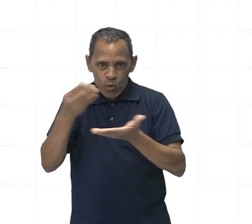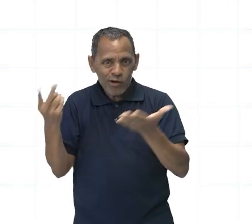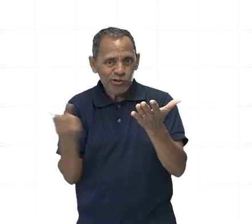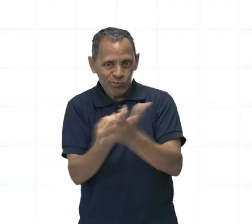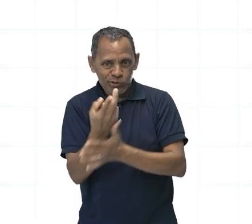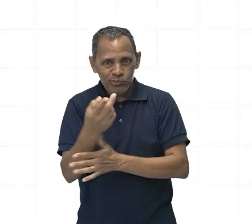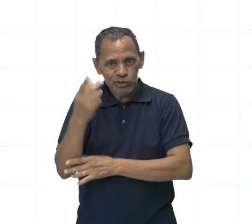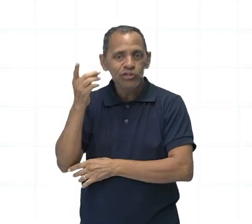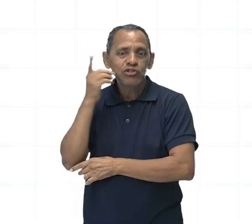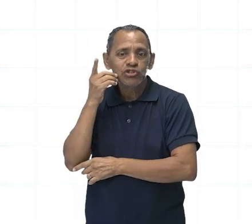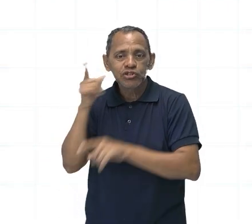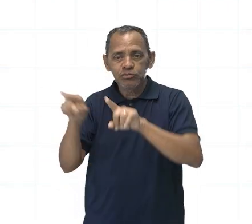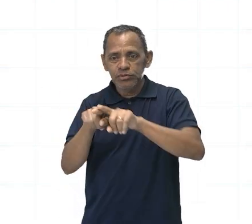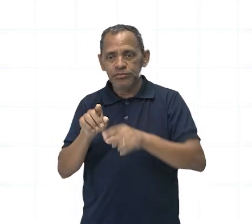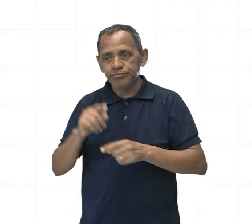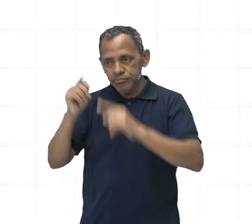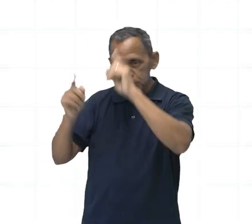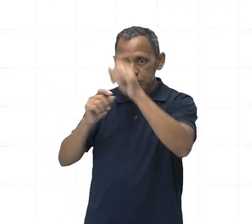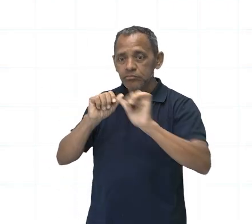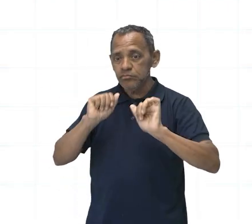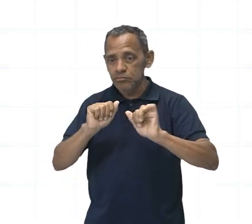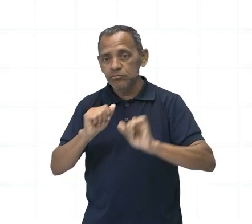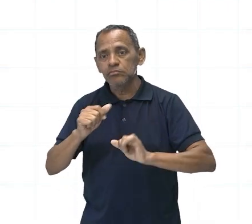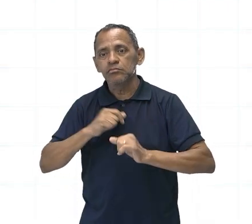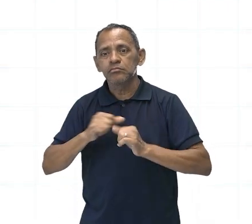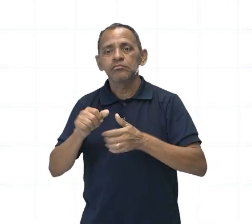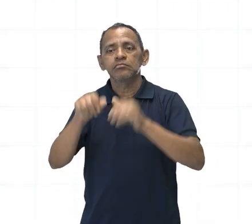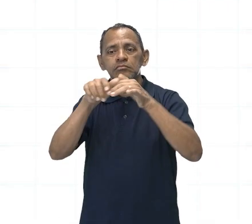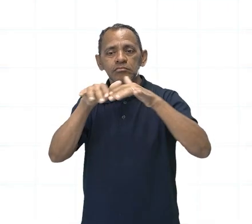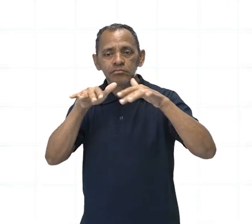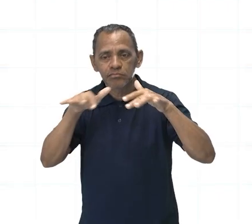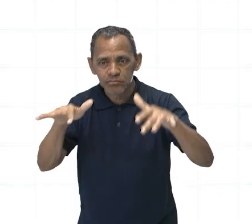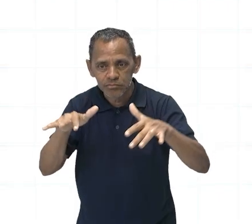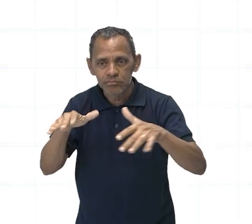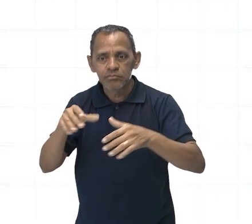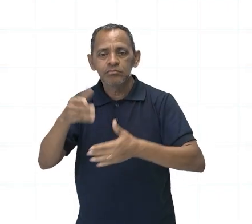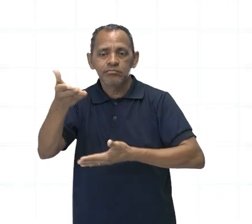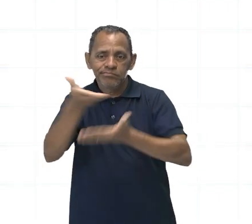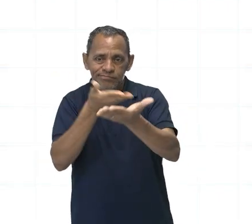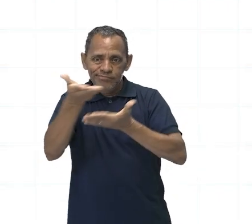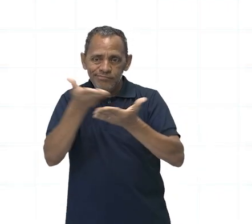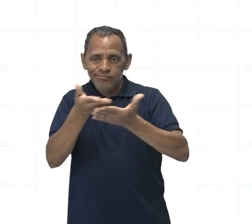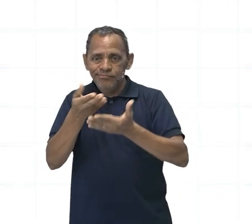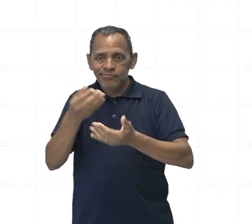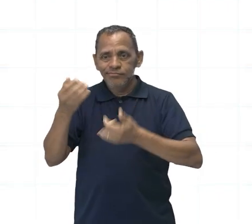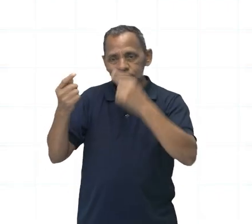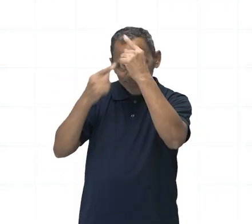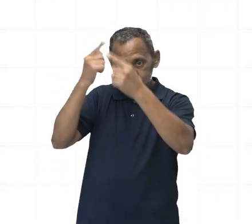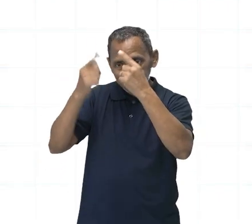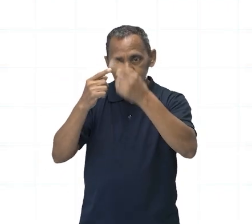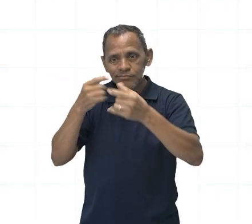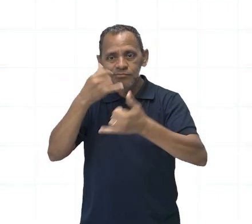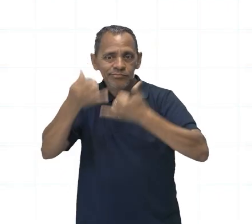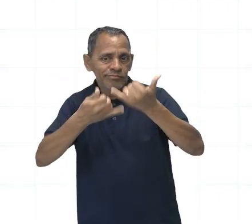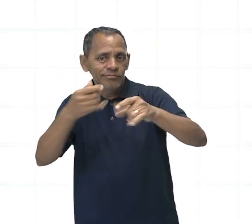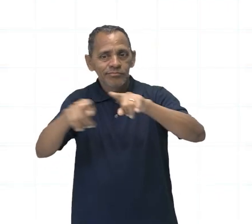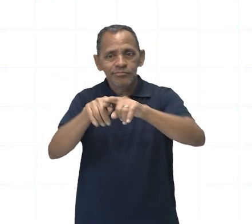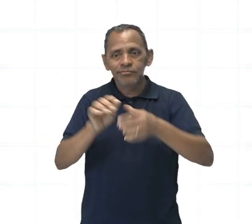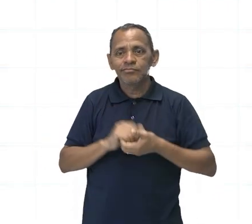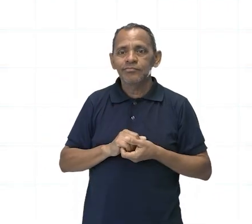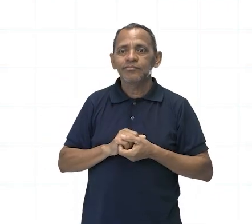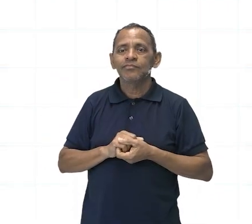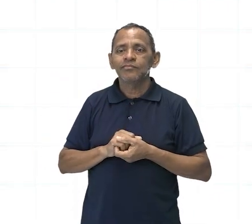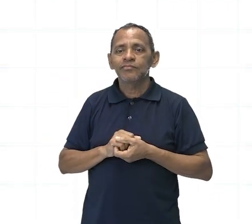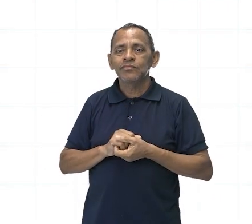ao diálogo, às situações da cena. Então, a improvisação pode ser estendida como jogo